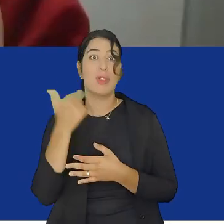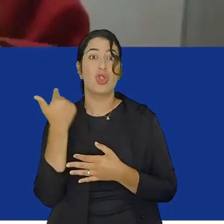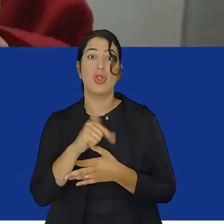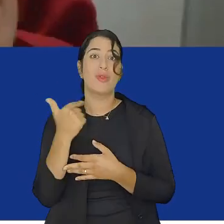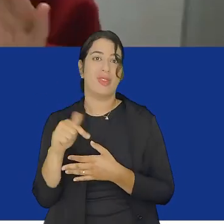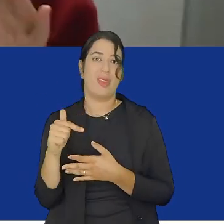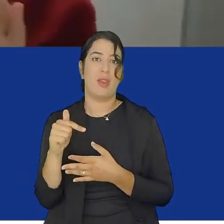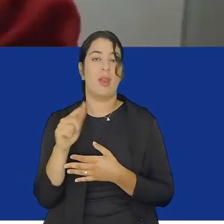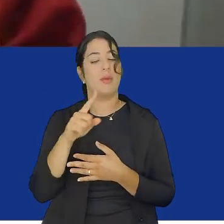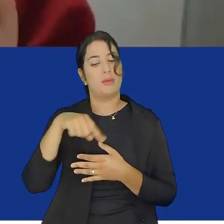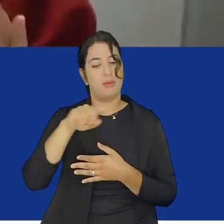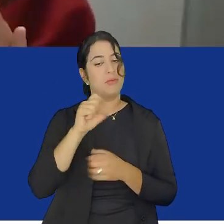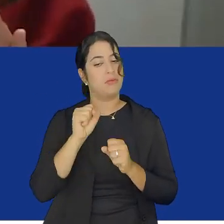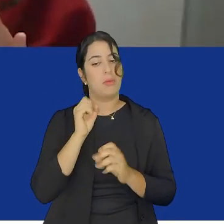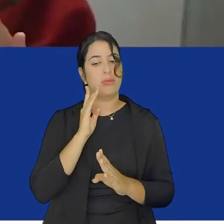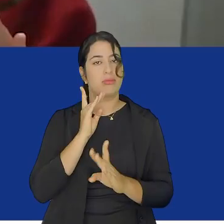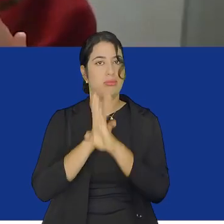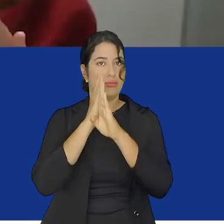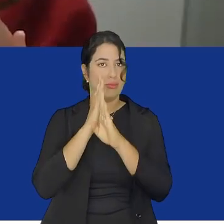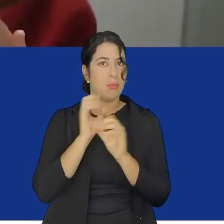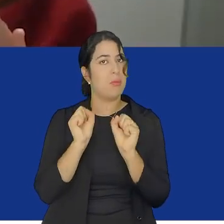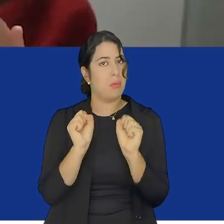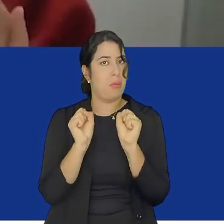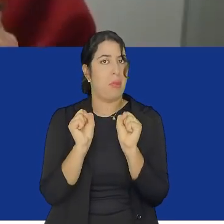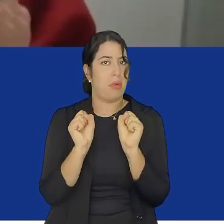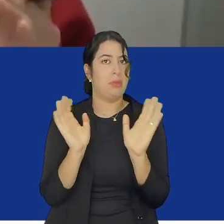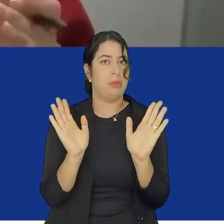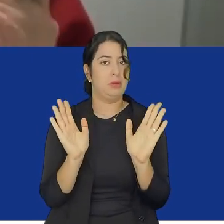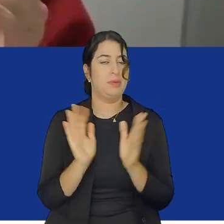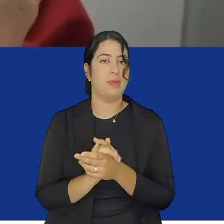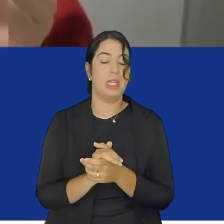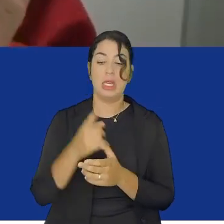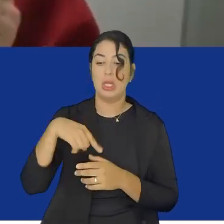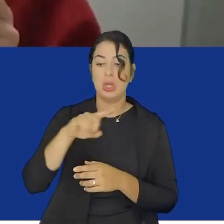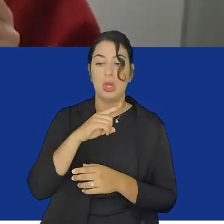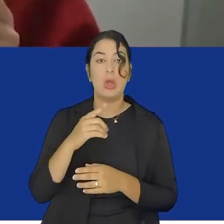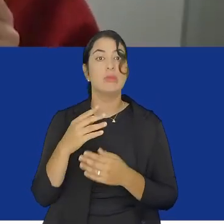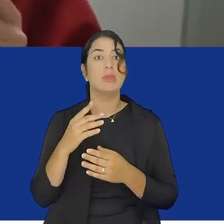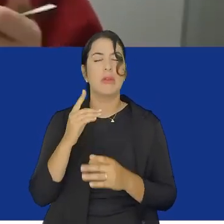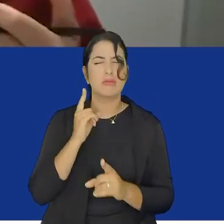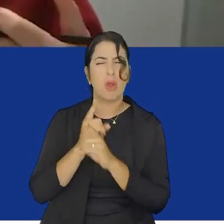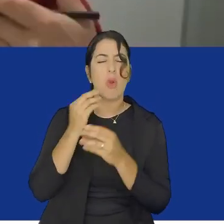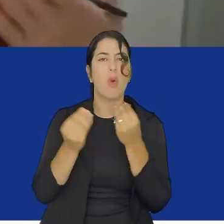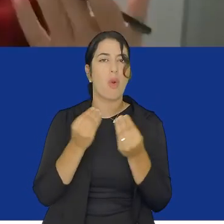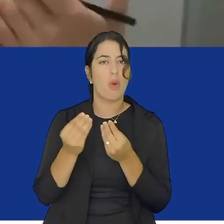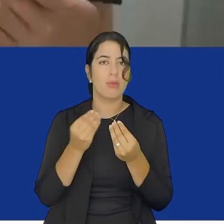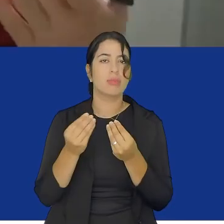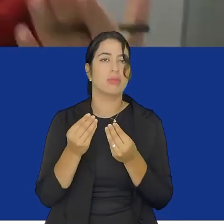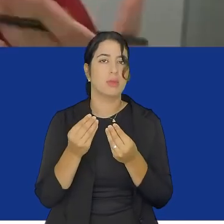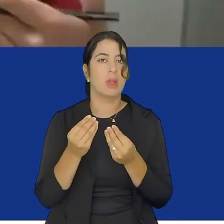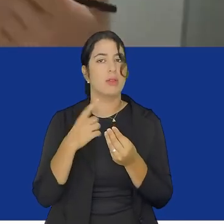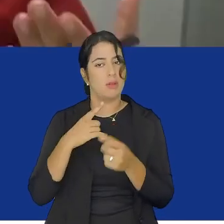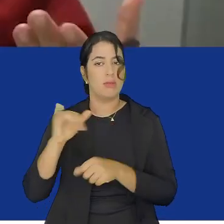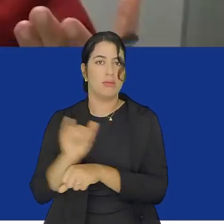gente pode descobrir junto, e nisso eu sou boa. Criar estratégias para a gente descobrir junto. Agora, saber o que